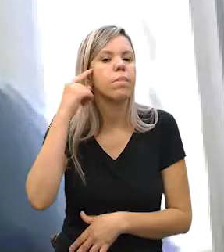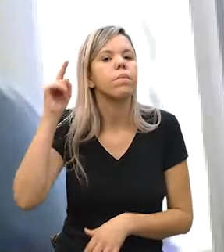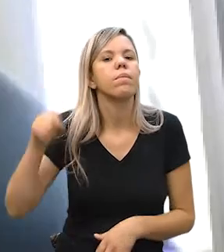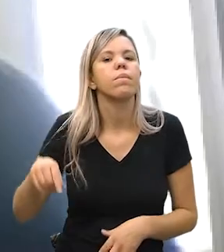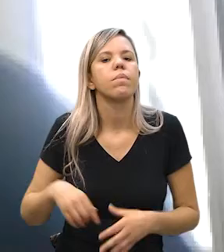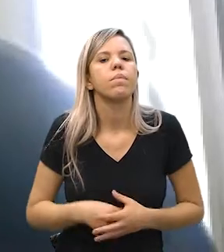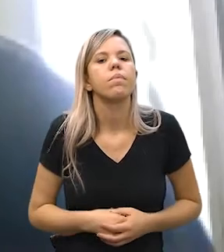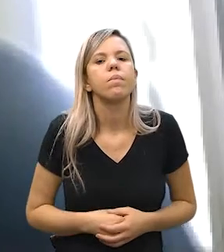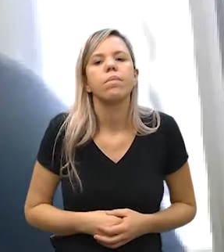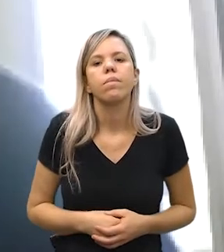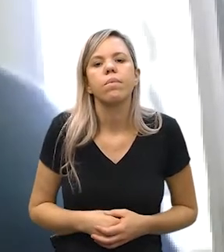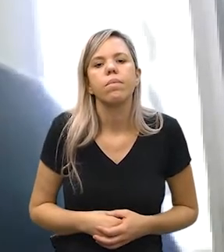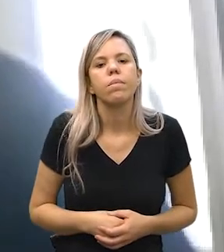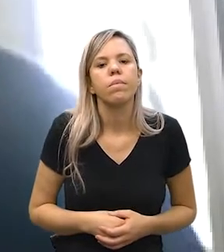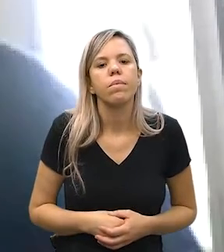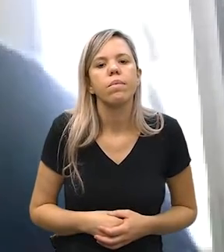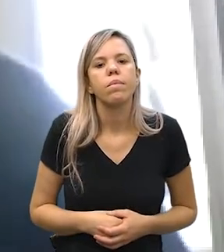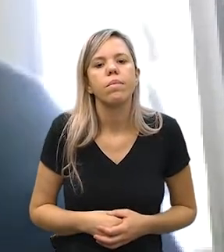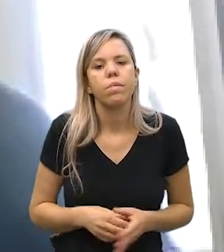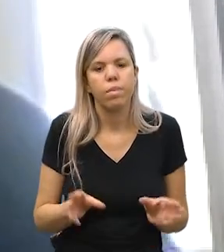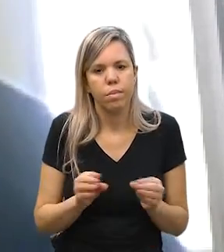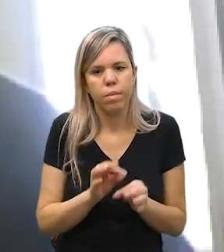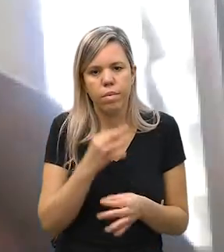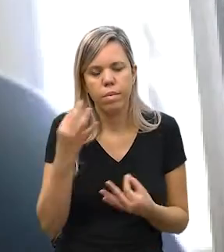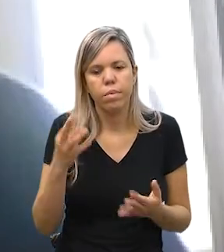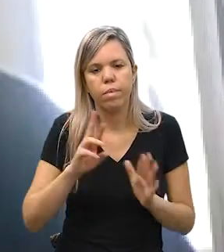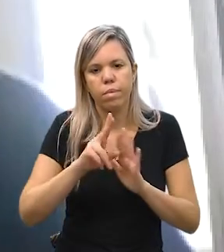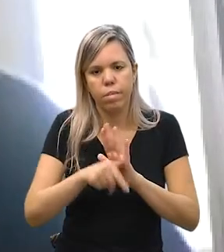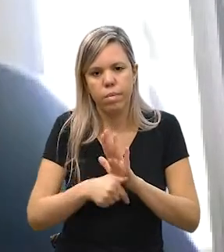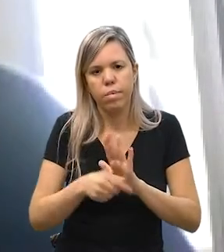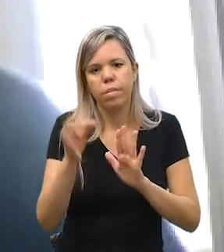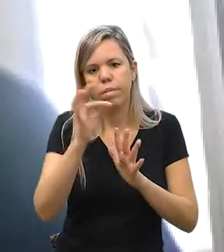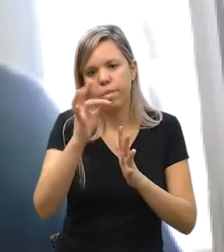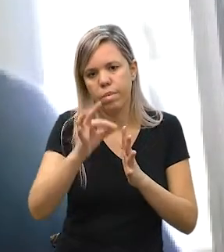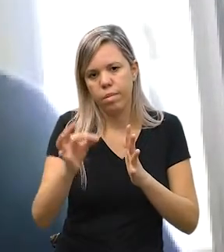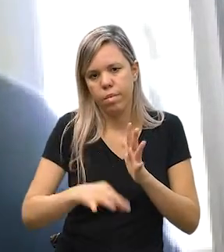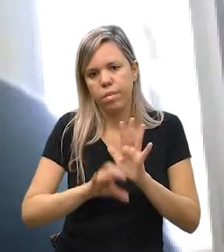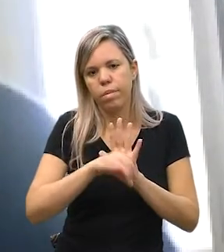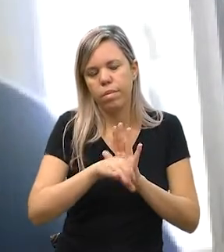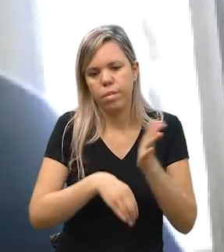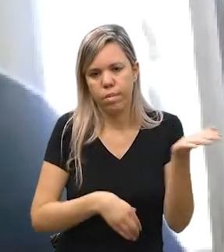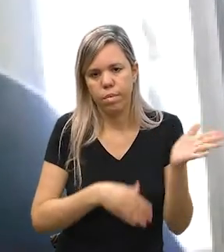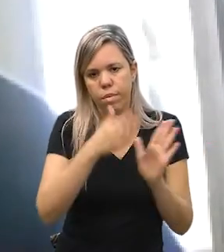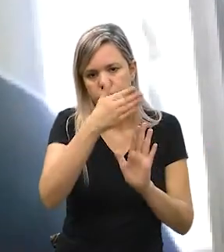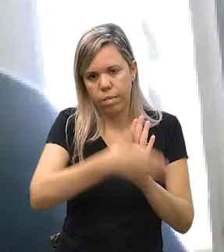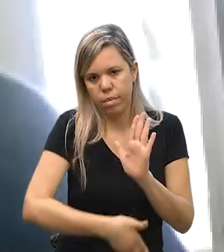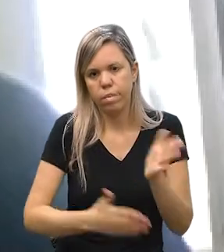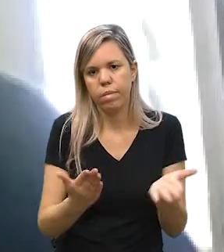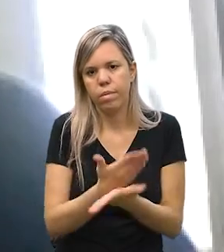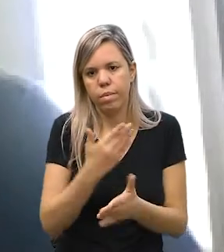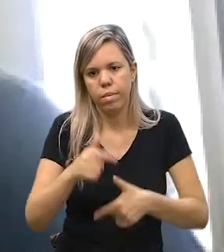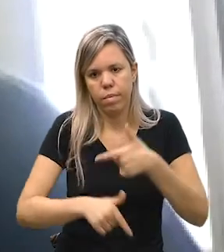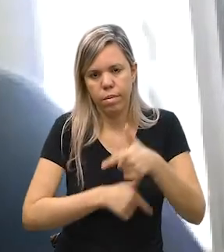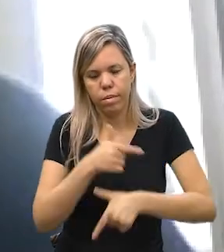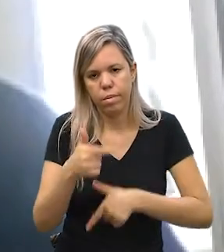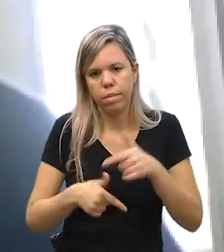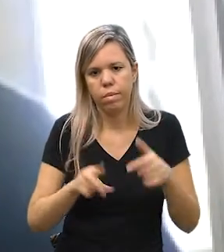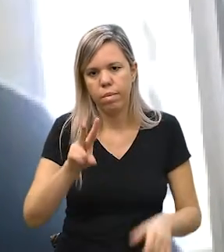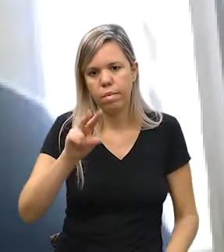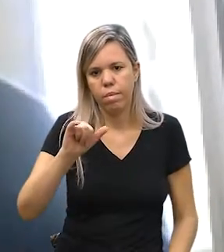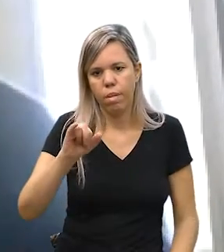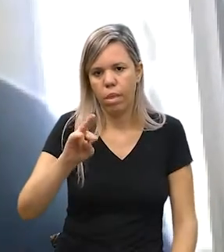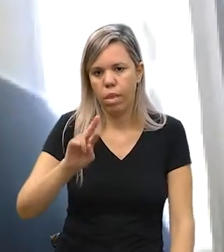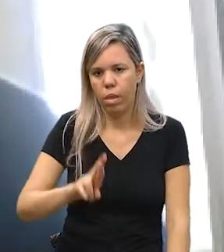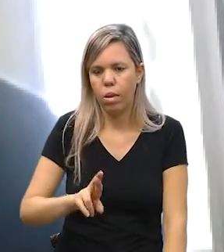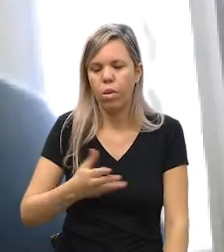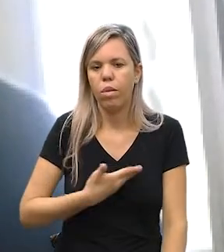ideia? Você definiu muito bem. Tem vários elementos conceituais nessa capa que foram trabalhados pelo Vitor Quinaglia,